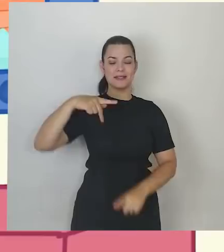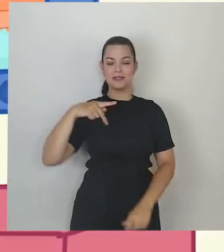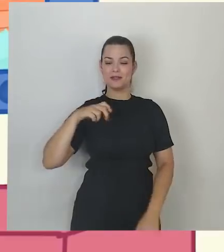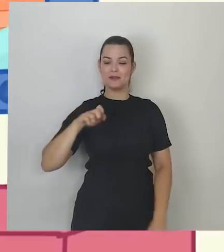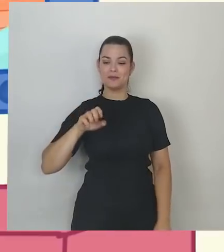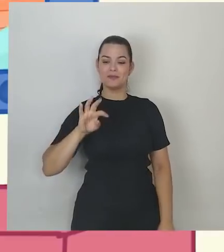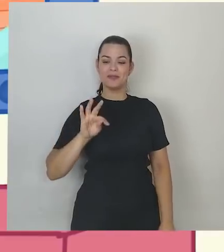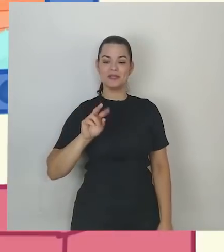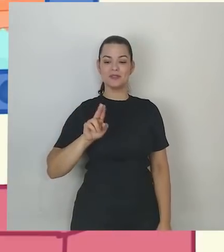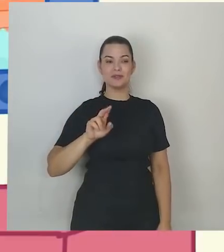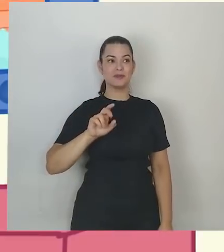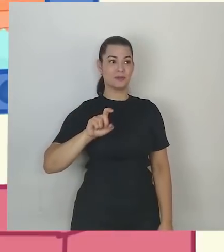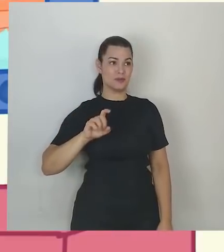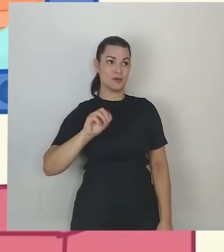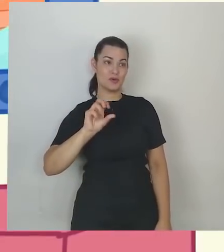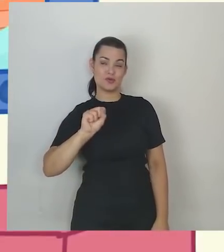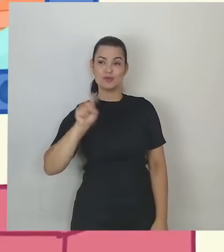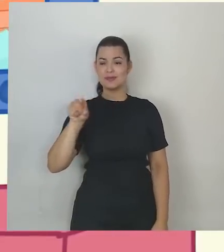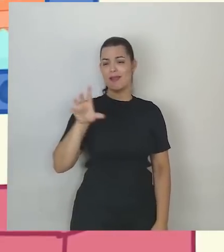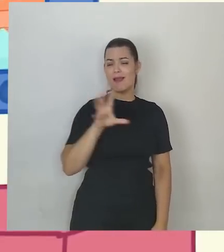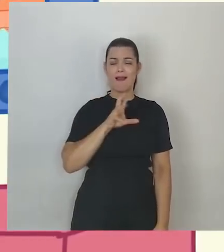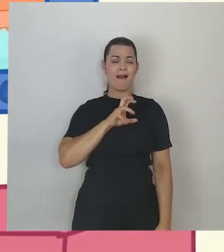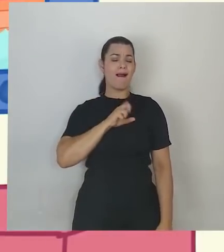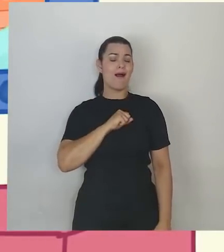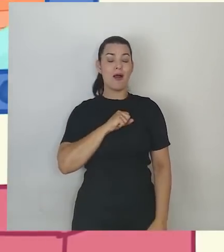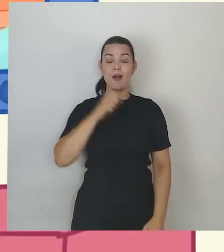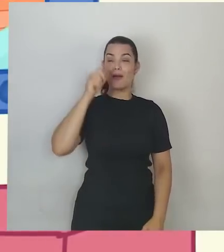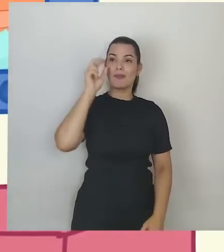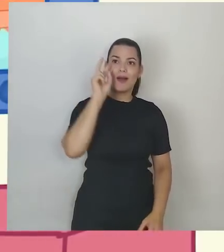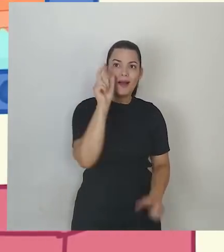ele ama e não para de assistir.